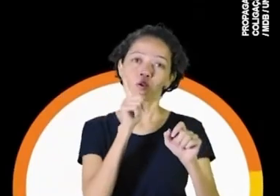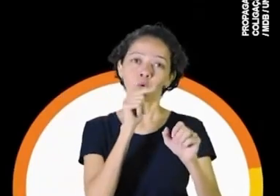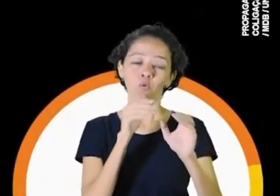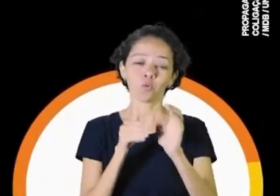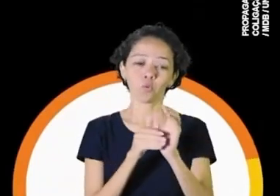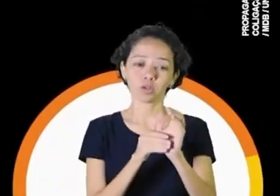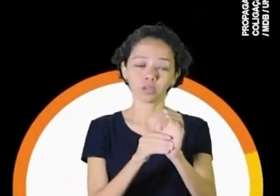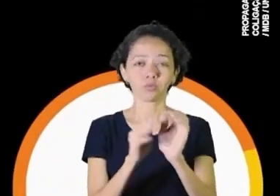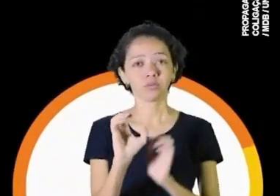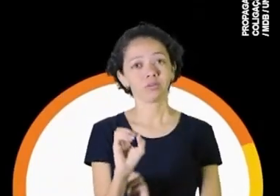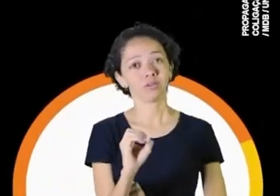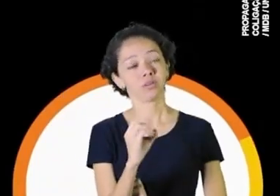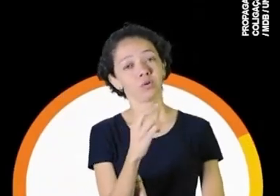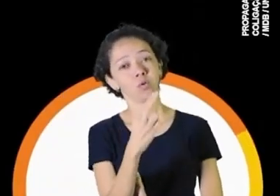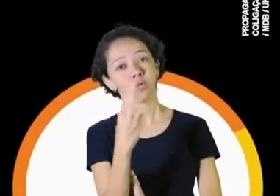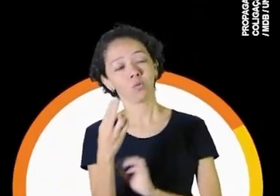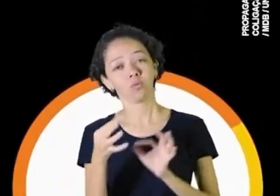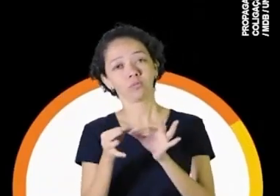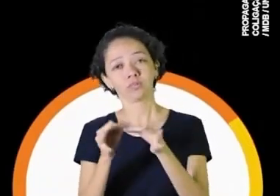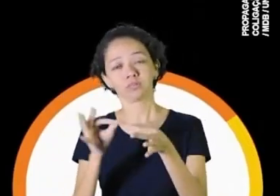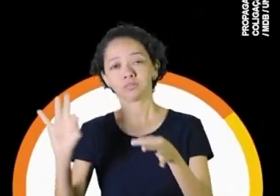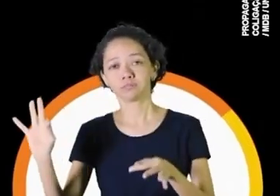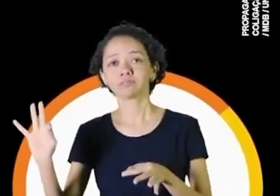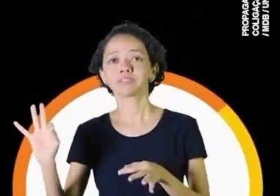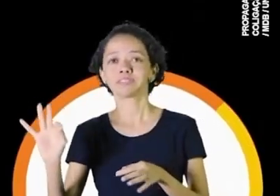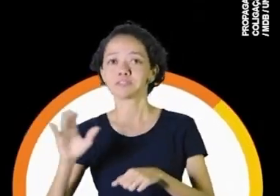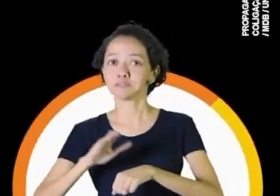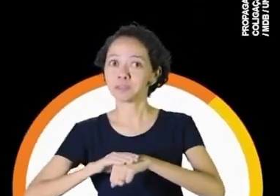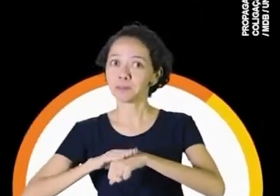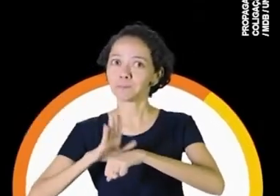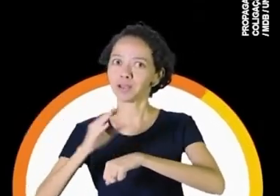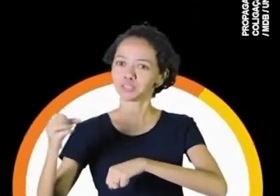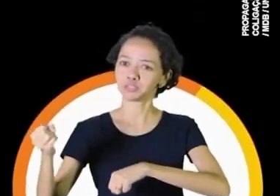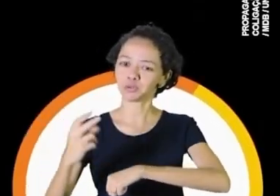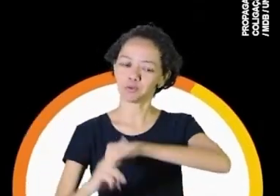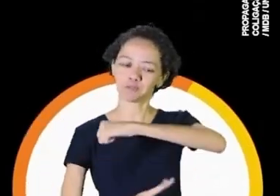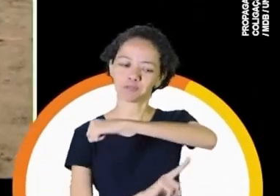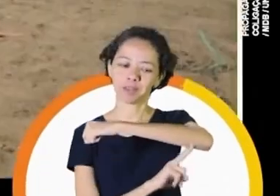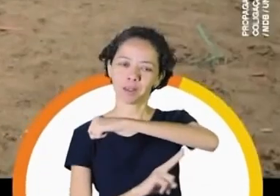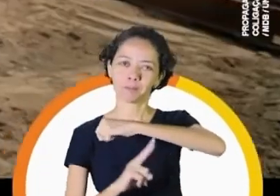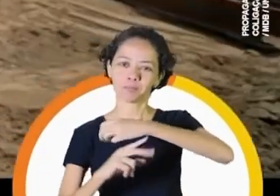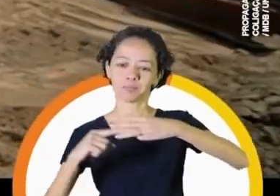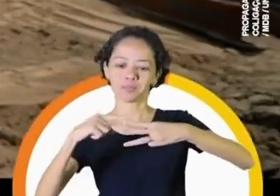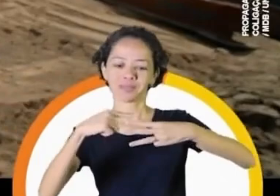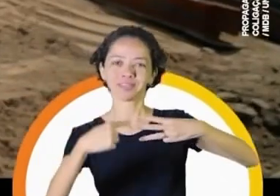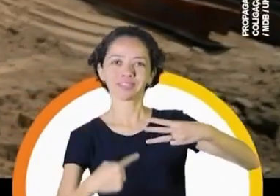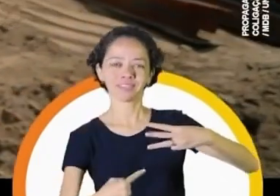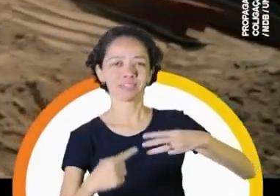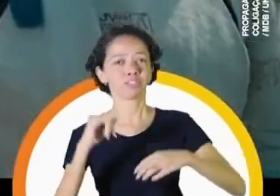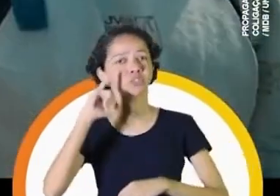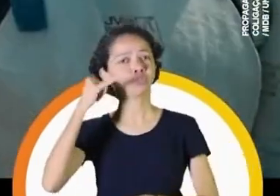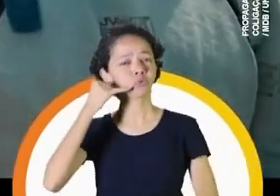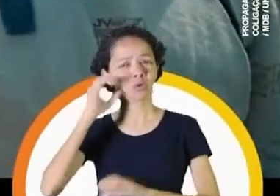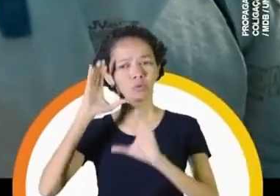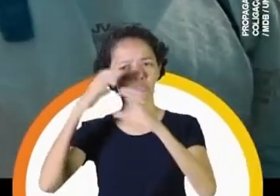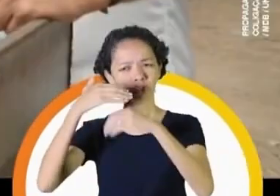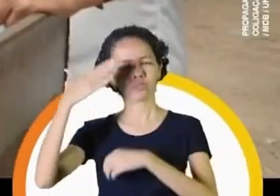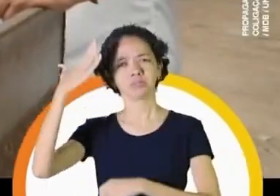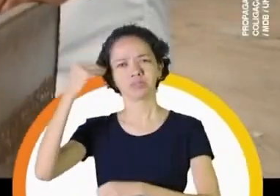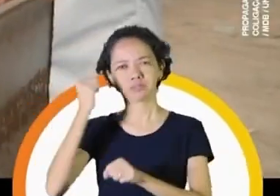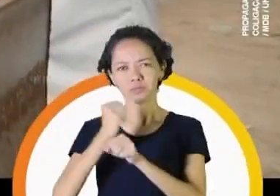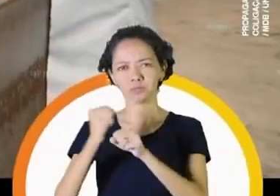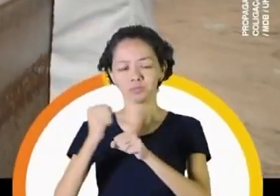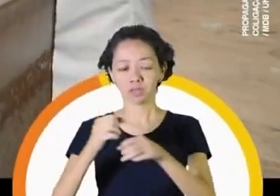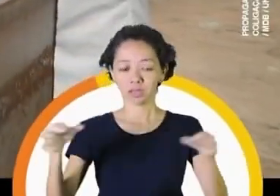o Capibaribe ou lá na Torre. E vem mais ponte por aí. João é engenheiro e sabe